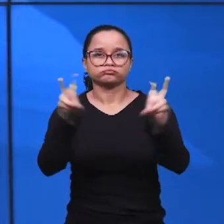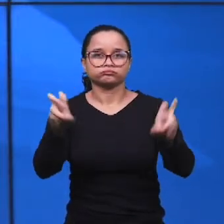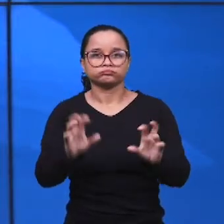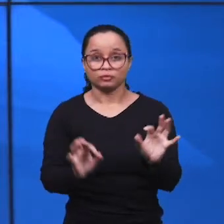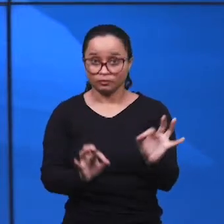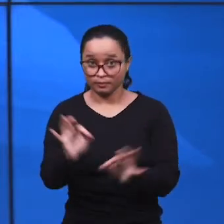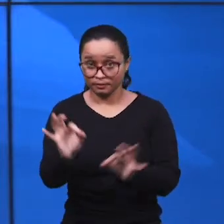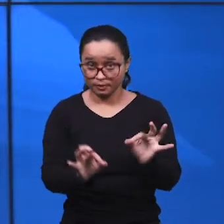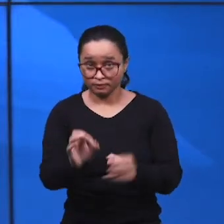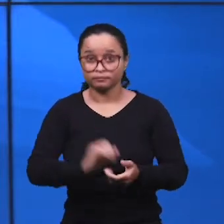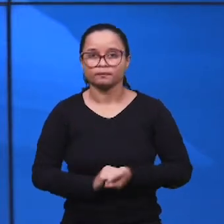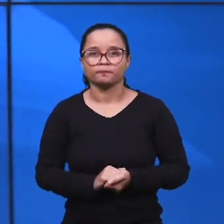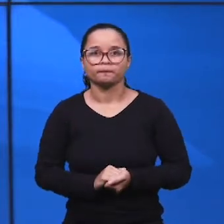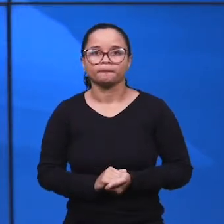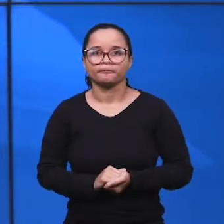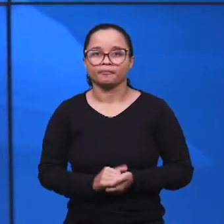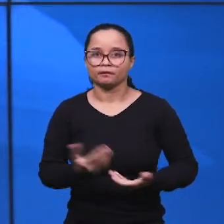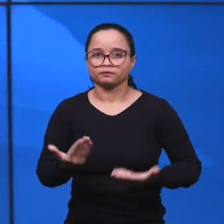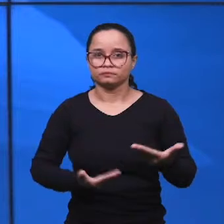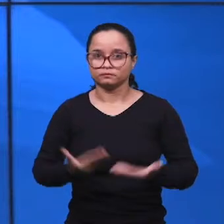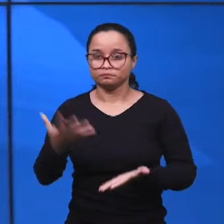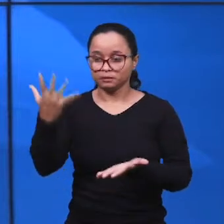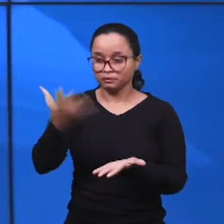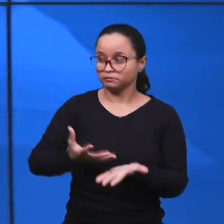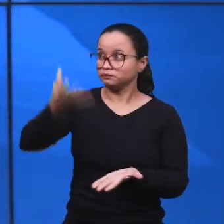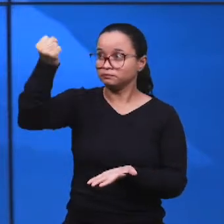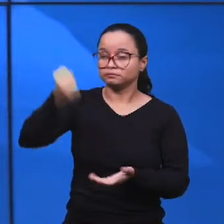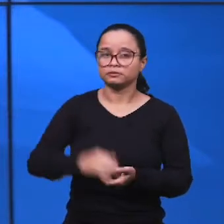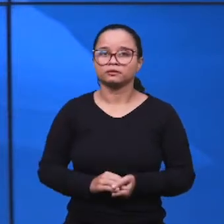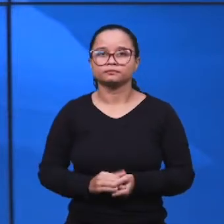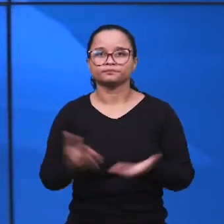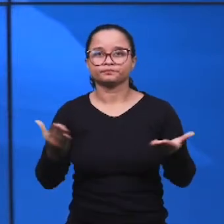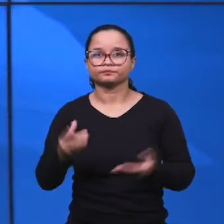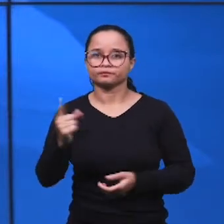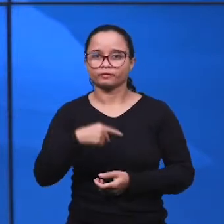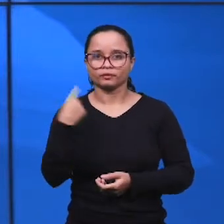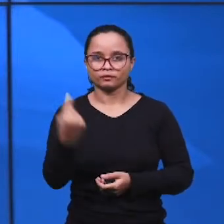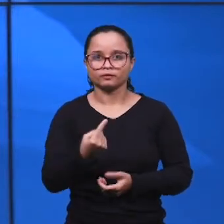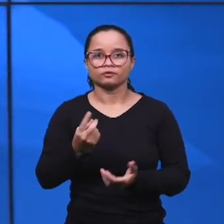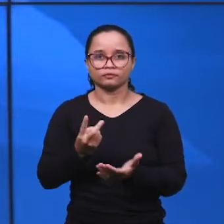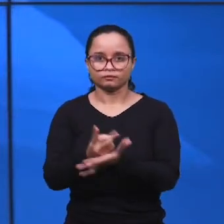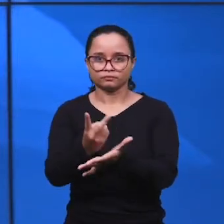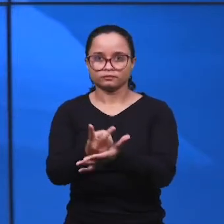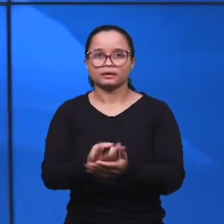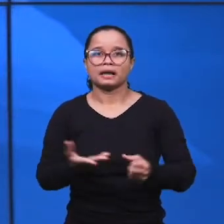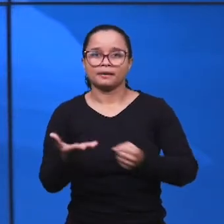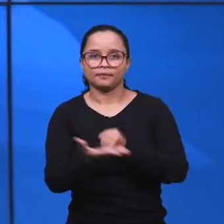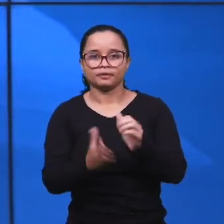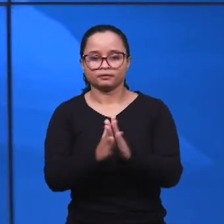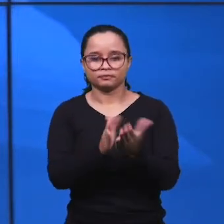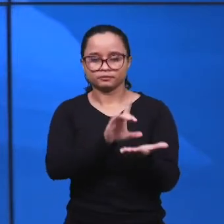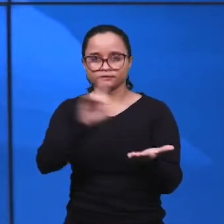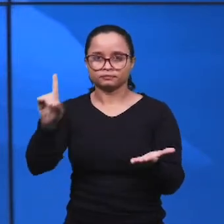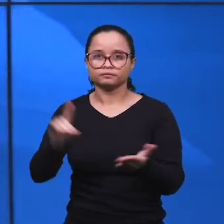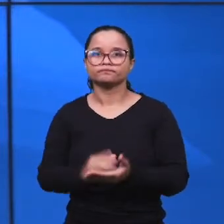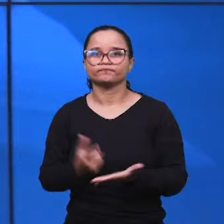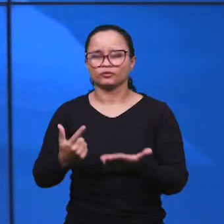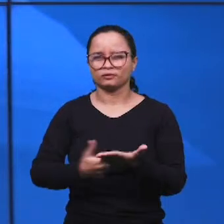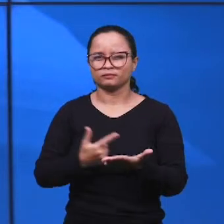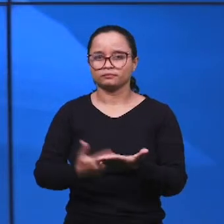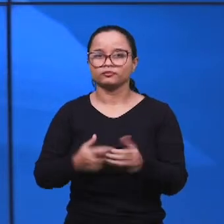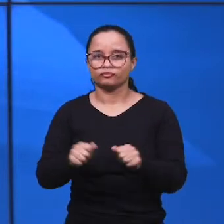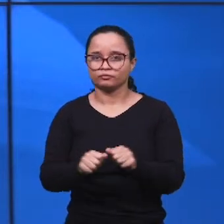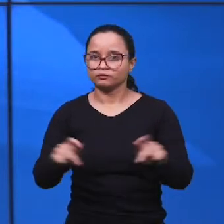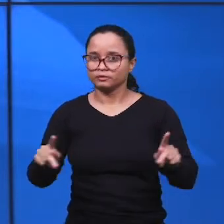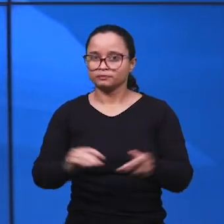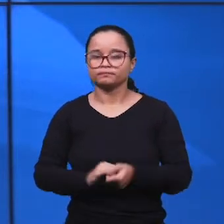preparo da igreja para o arrebatamento, e nós estamos hoje continuando a nossa base bíblica no livro de Apocalipse, dessa vez